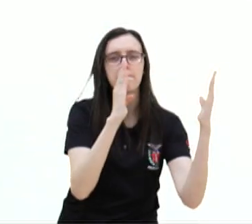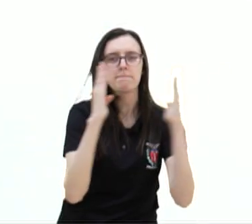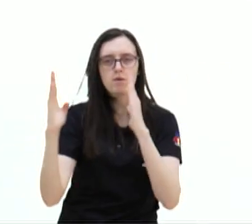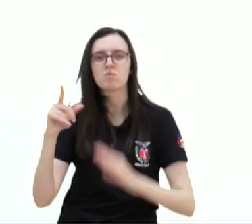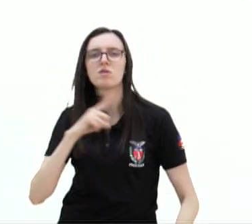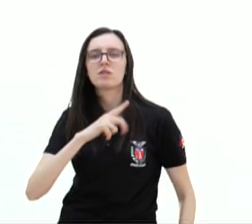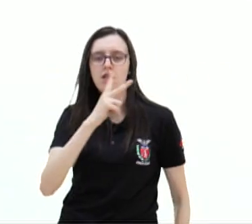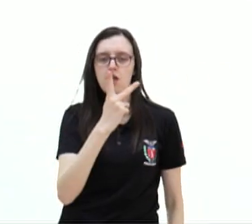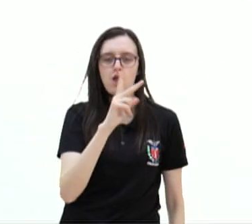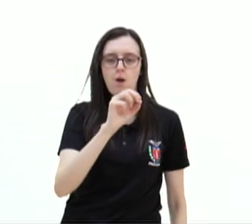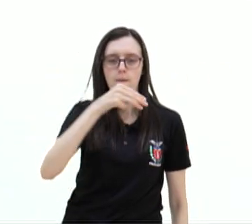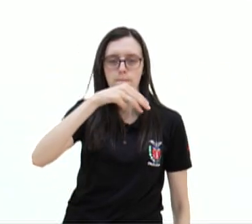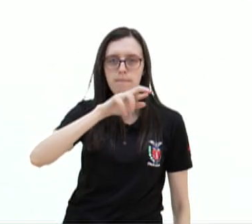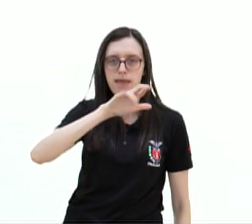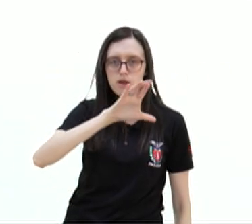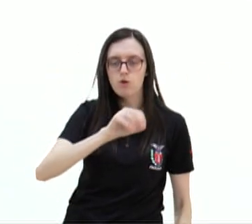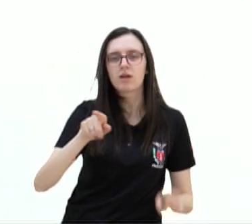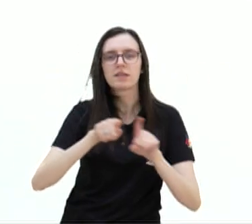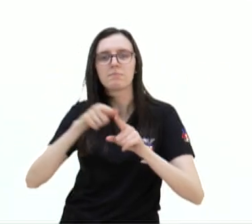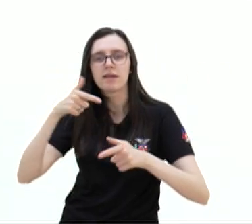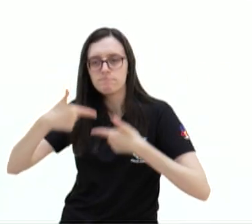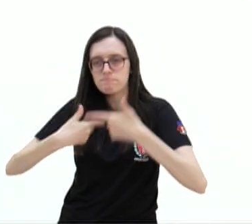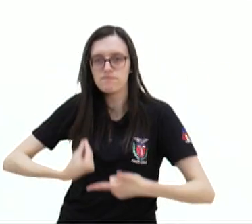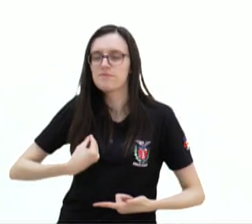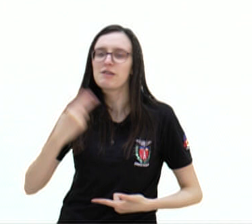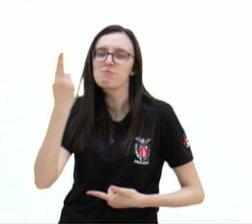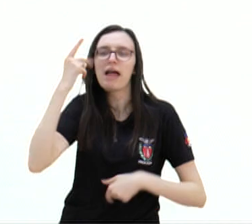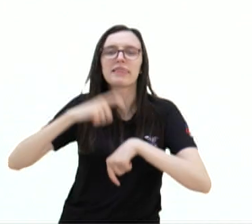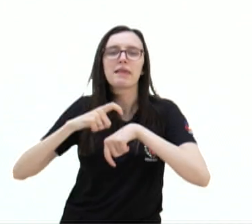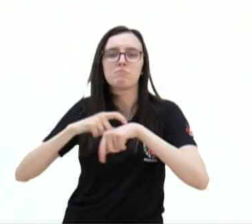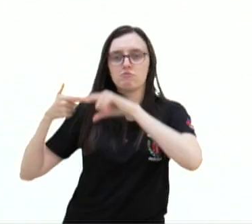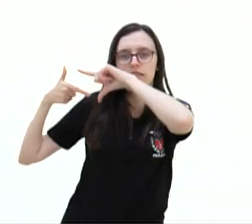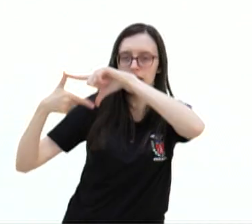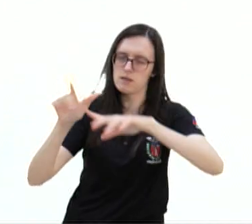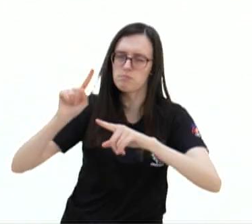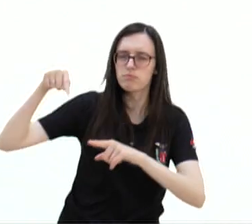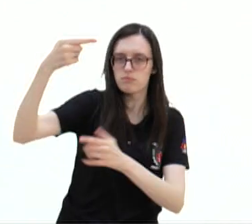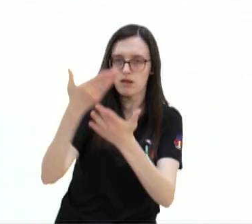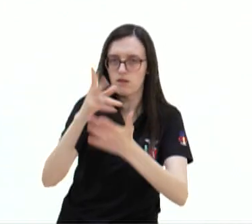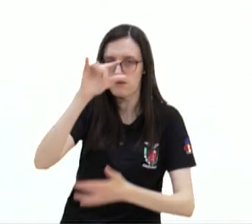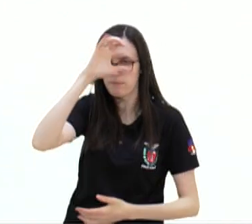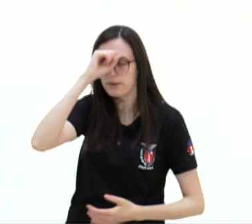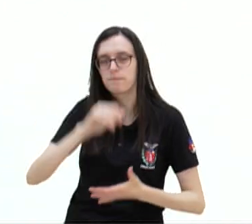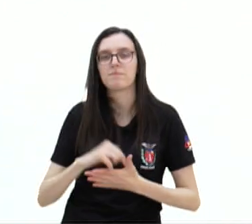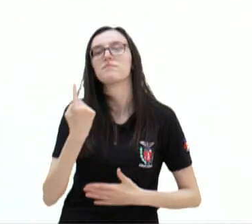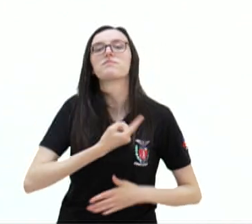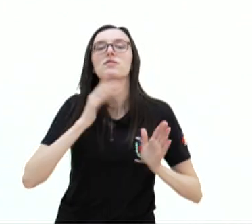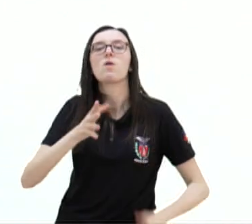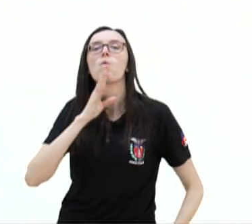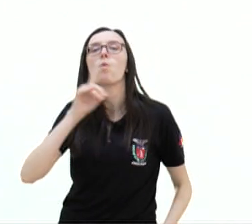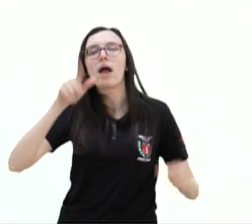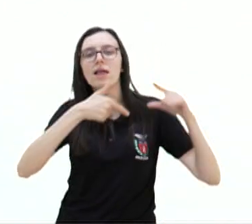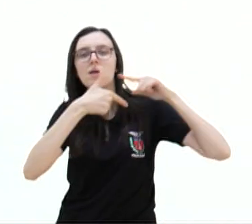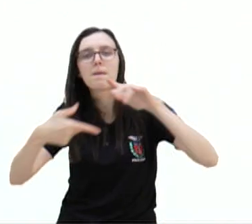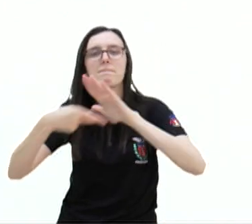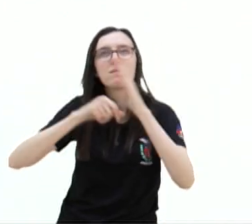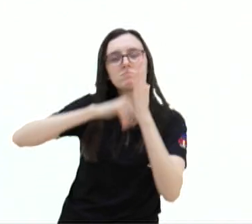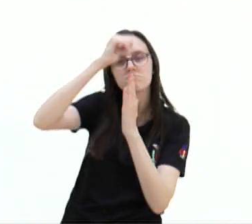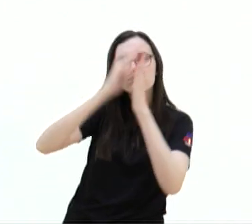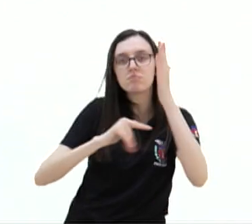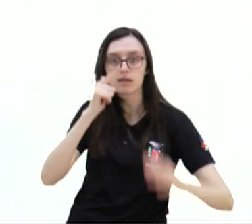quanto arcaico, não deu tempo de abordar o clássico, infelizmente, vamos abordar na próxima aula. Conhecemos a tradição da pintura